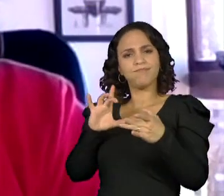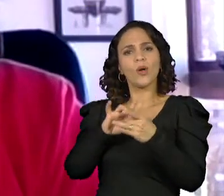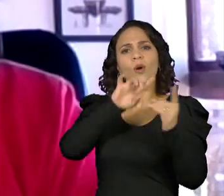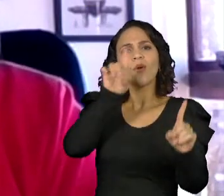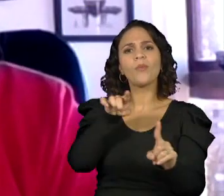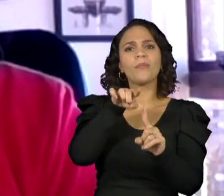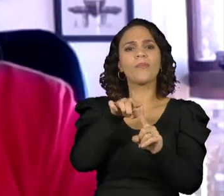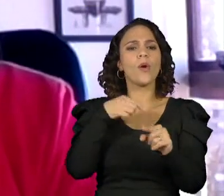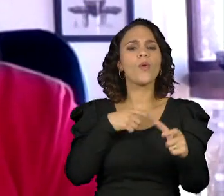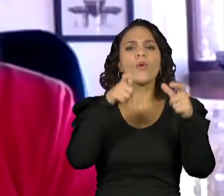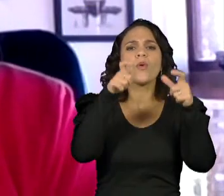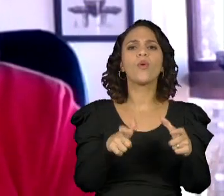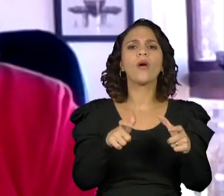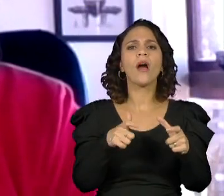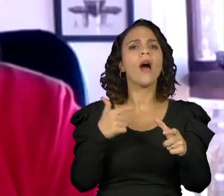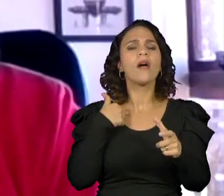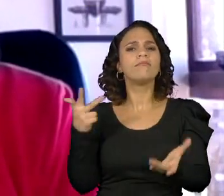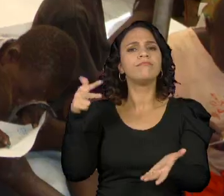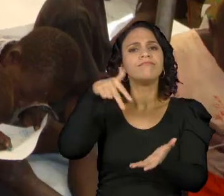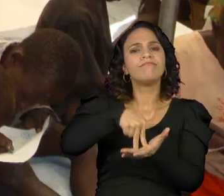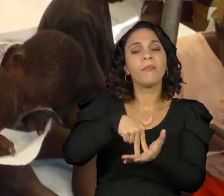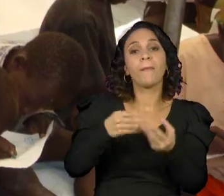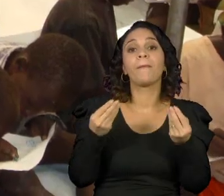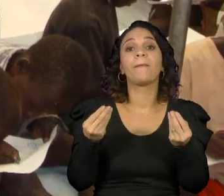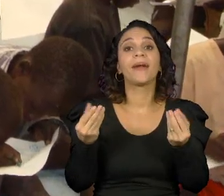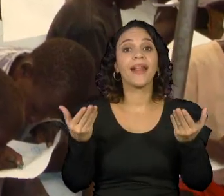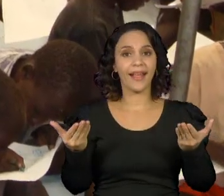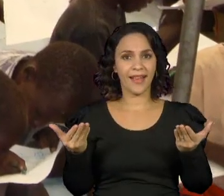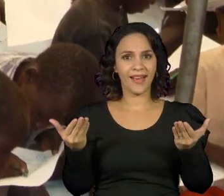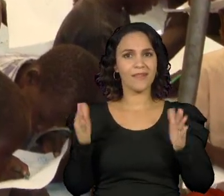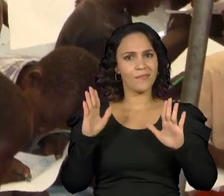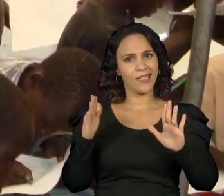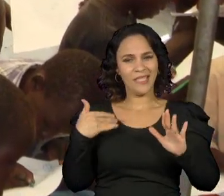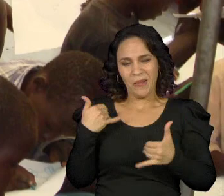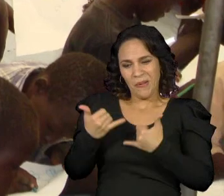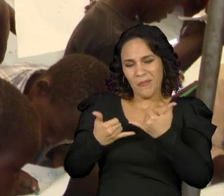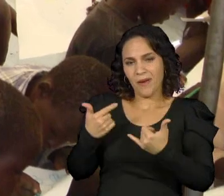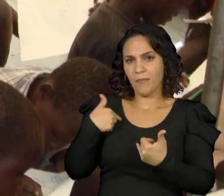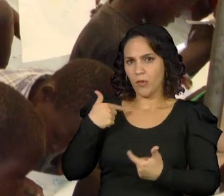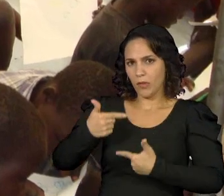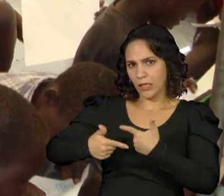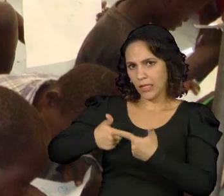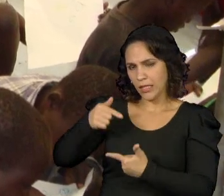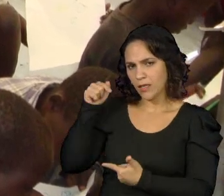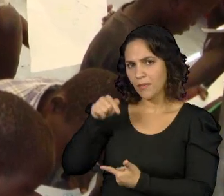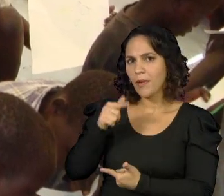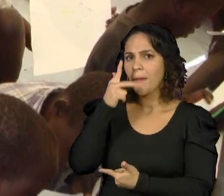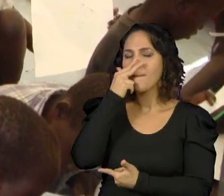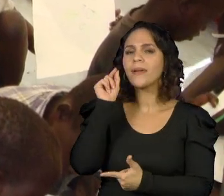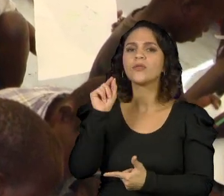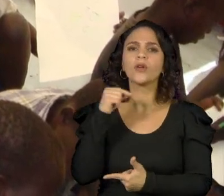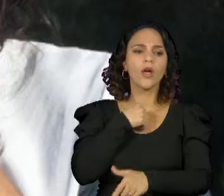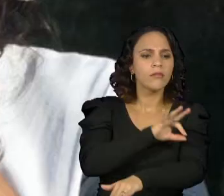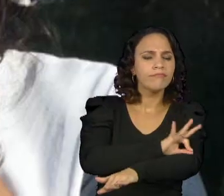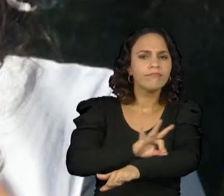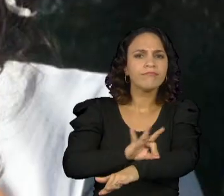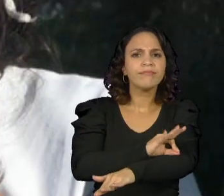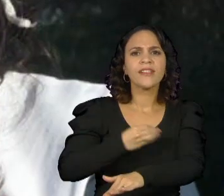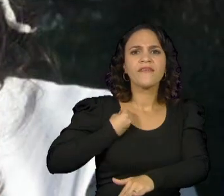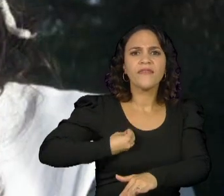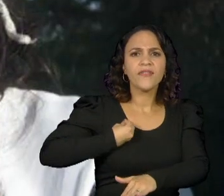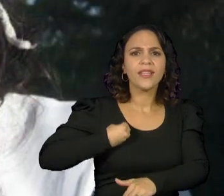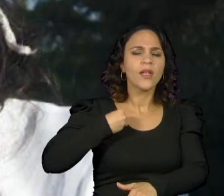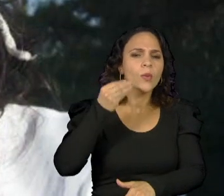naquele lugar, o que eu fui fazer naquele lugar, né? Mas eu brinco, meu trabalho é um pouco como a engenharia e a arquitetura da vida. Eu ajudo